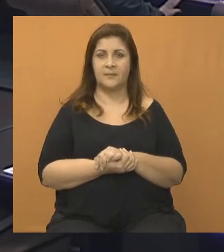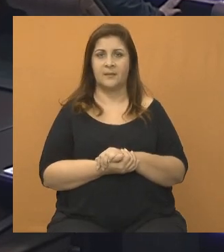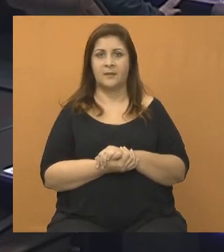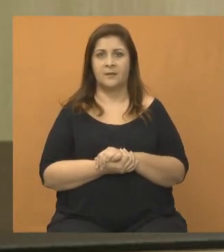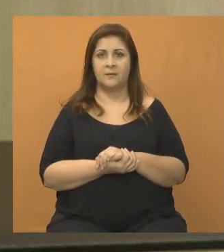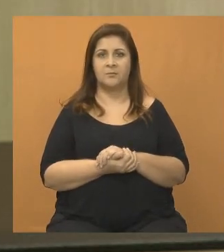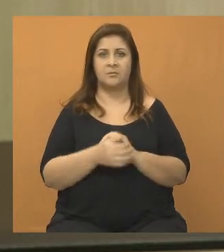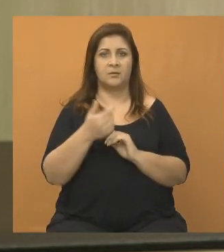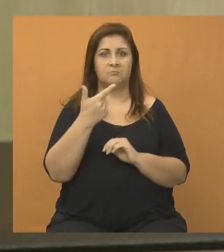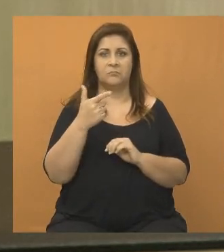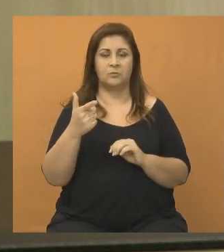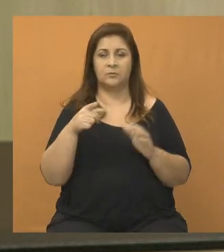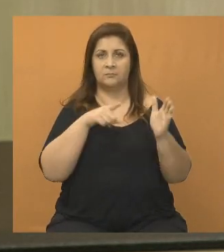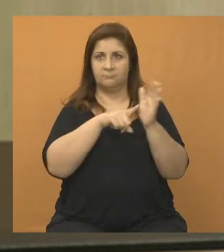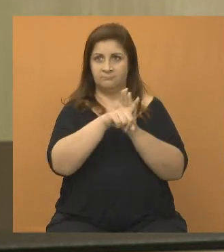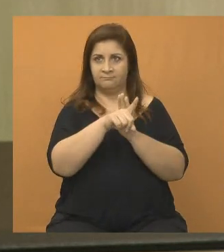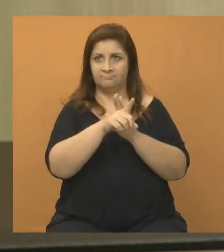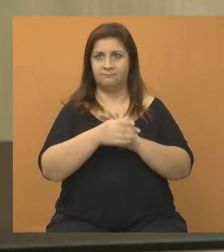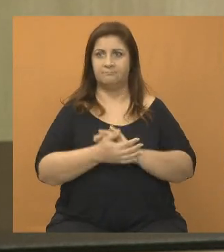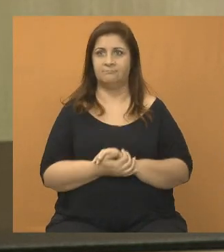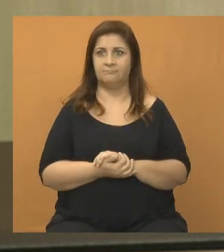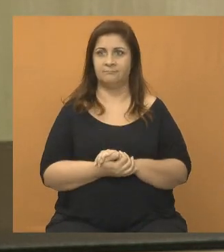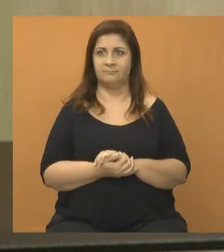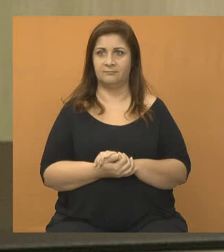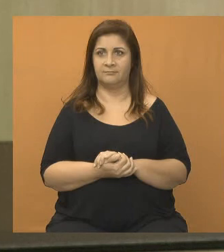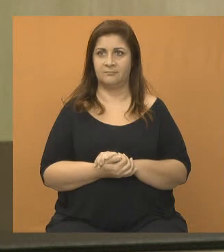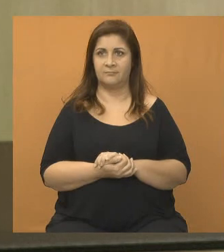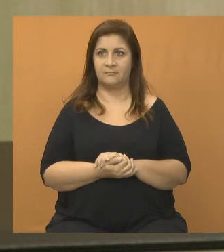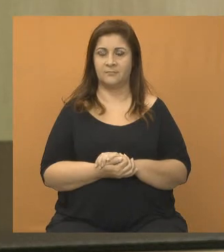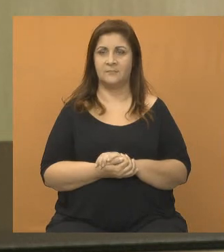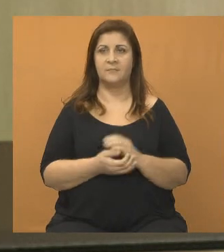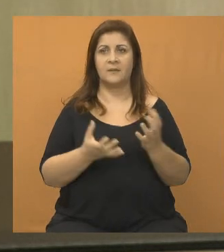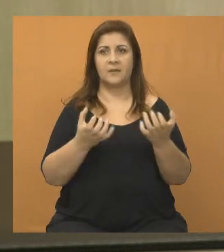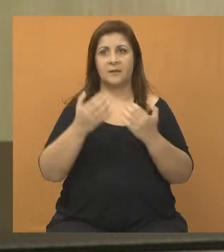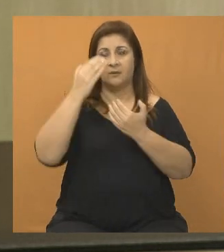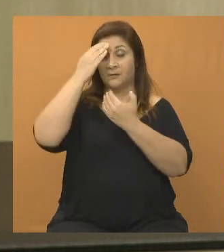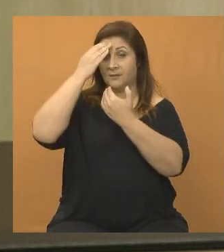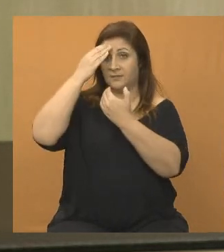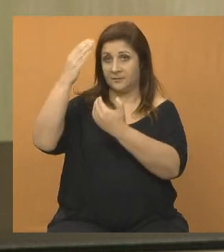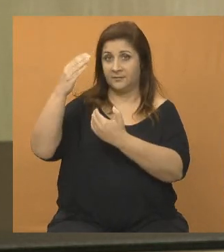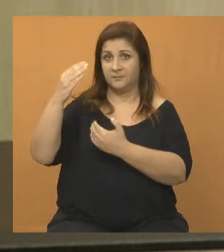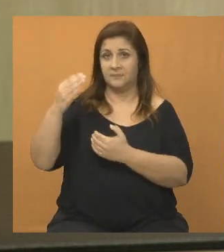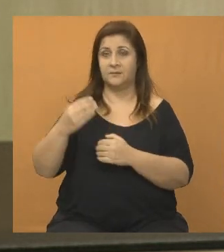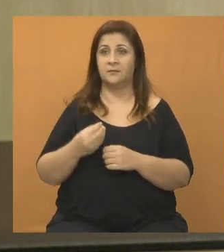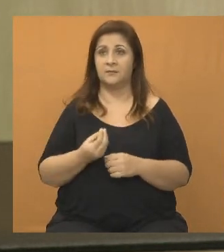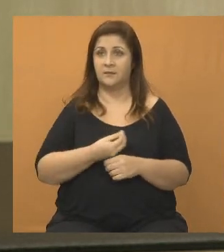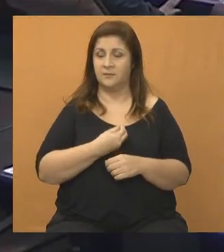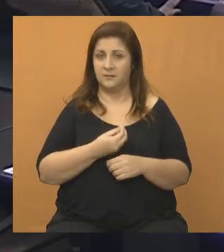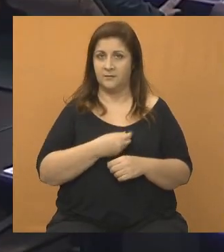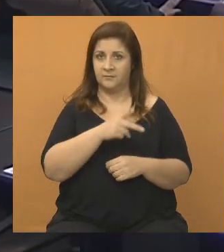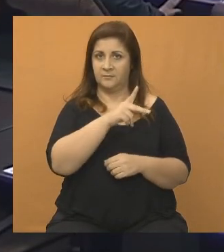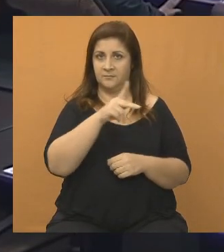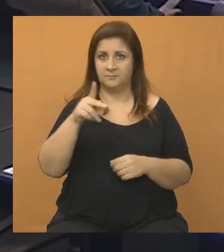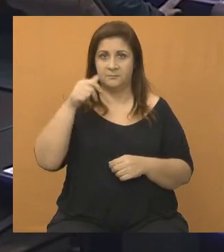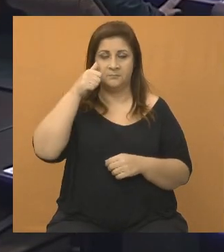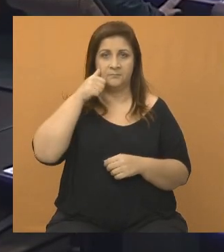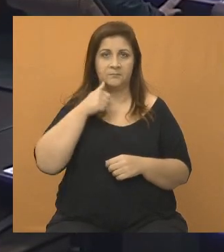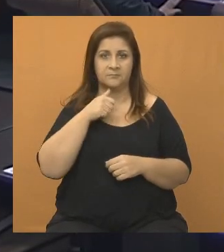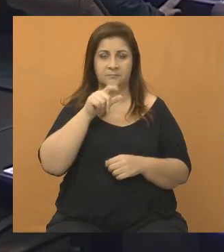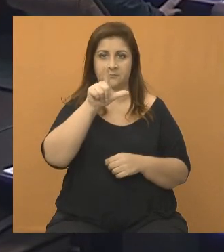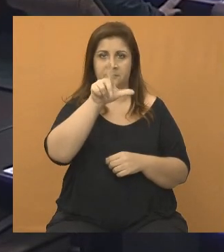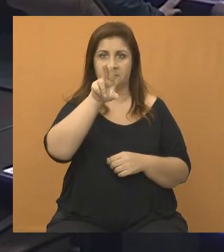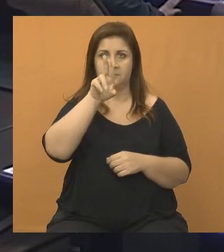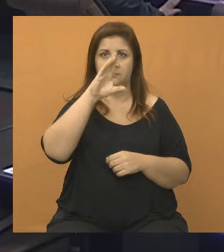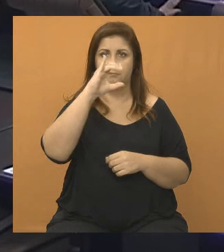Então, não havendo mais perguntas, quero agradecer a presença da nossa presidente dessa casa, senhorita